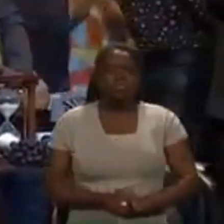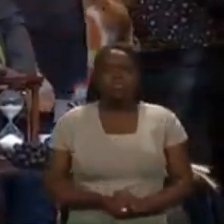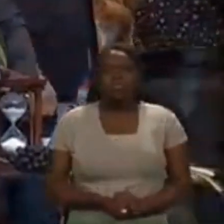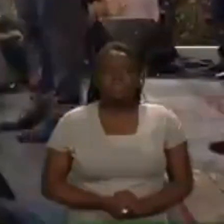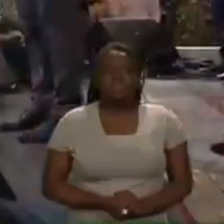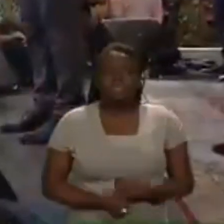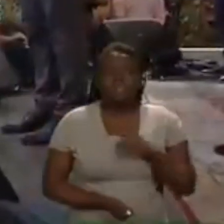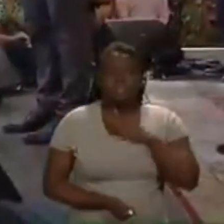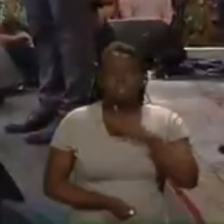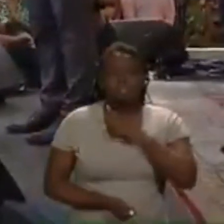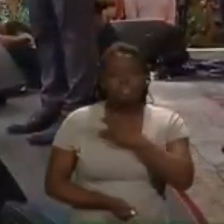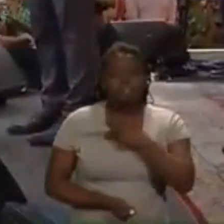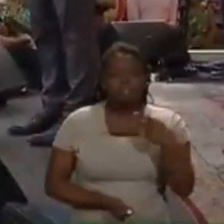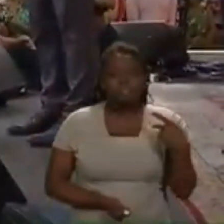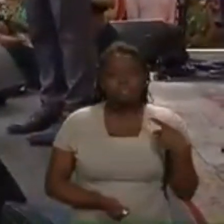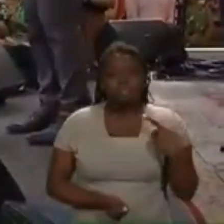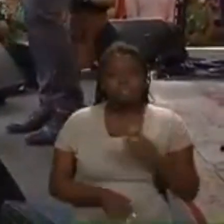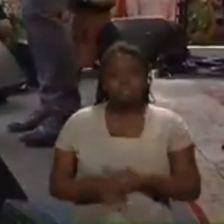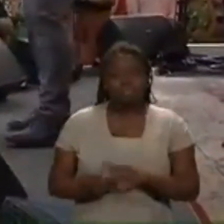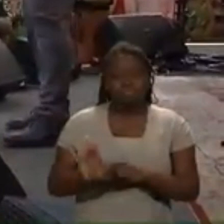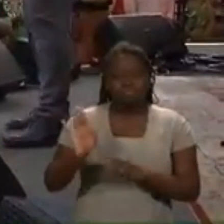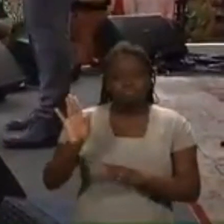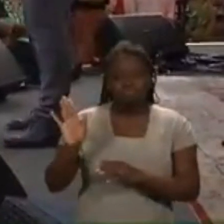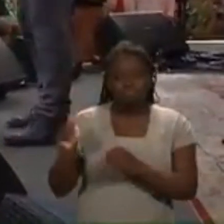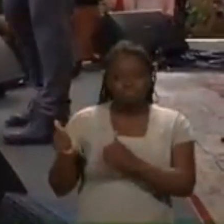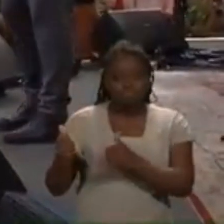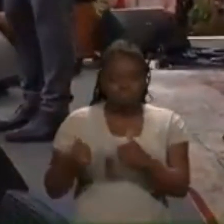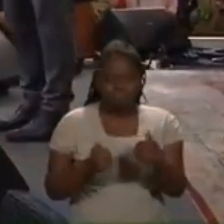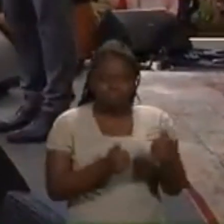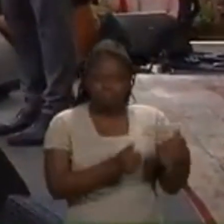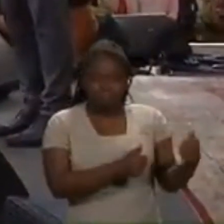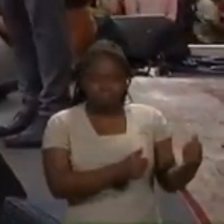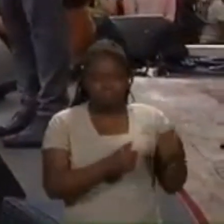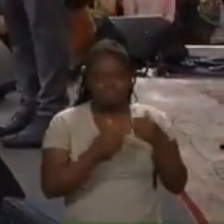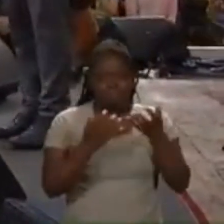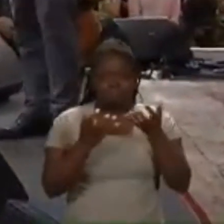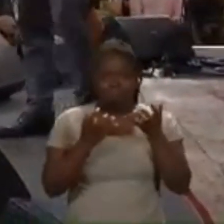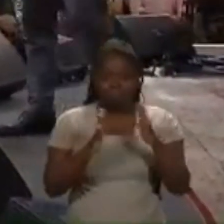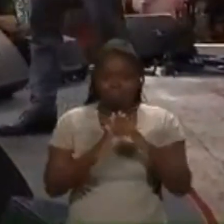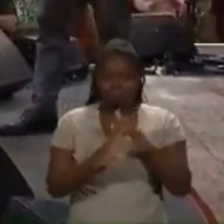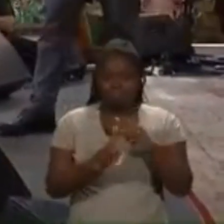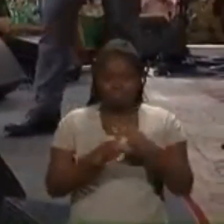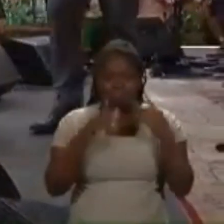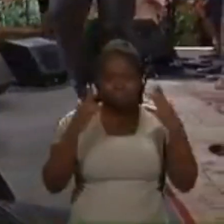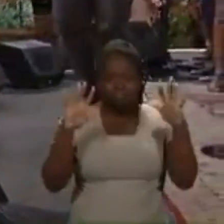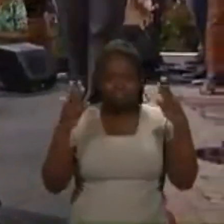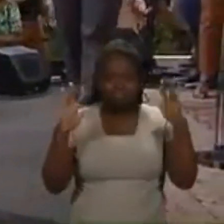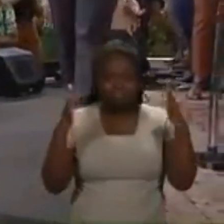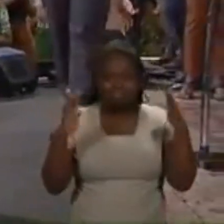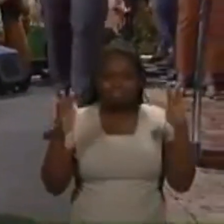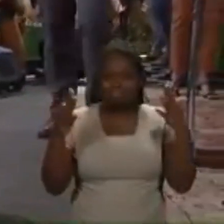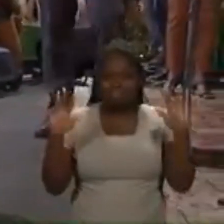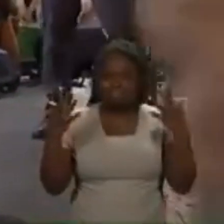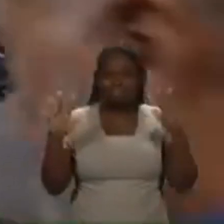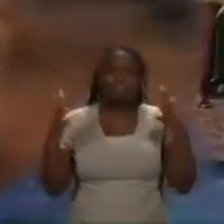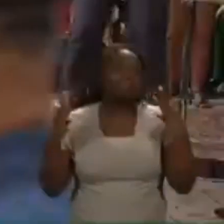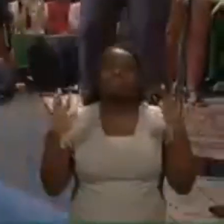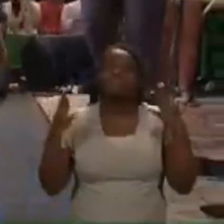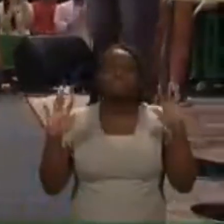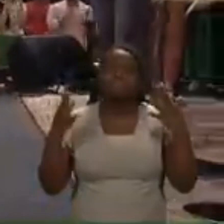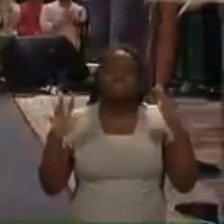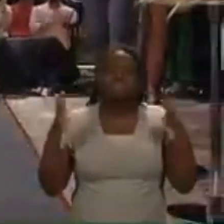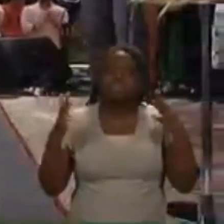pastores? Está ali de mão levantada. Por favor, pode segui-los. Eu queria que a igreja aplaudisse esses irmãos.